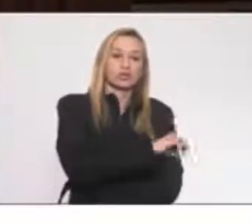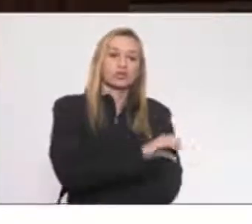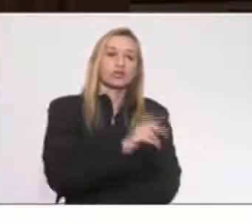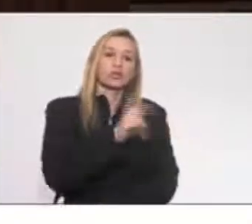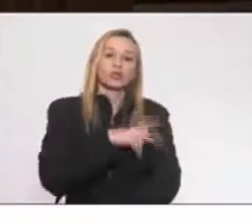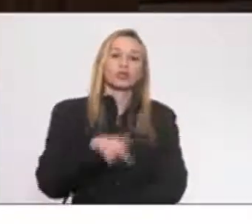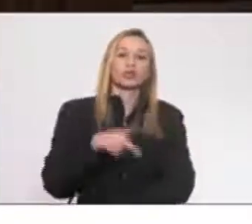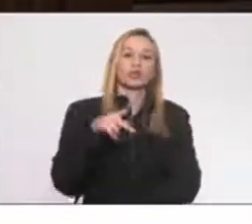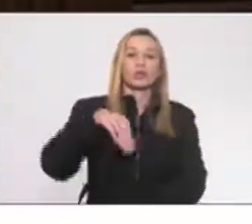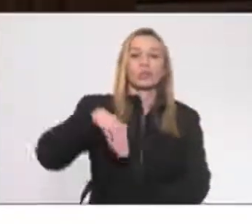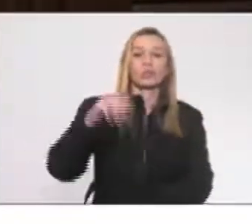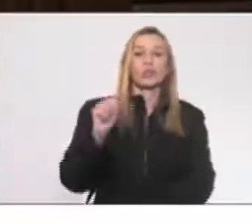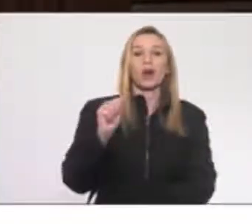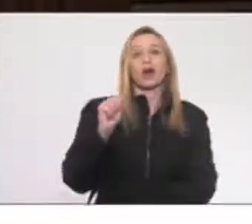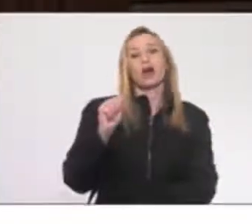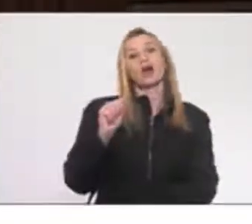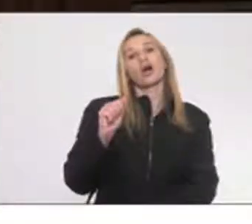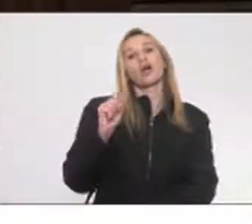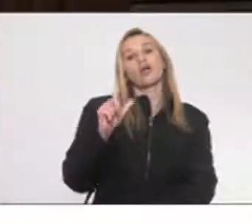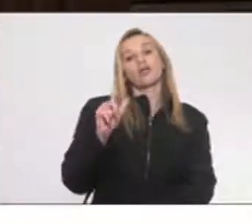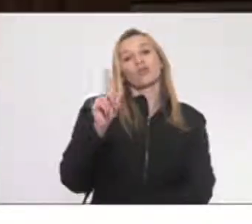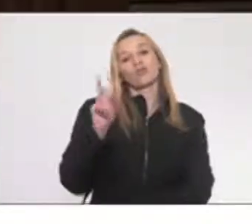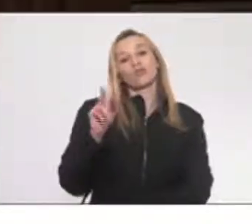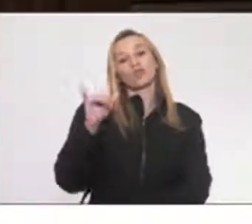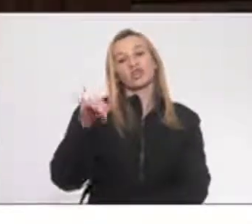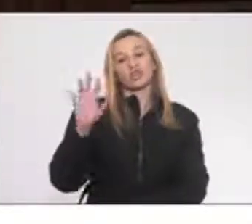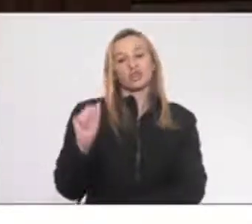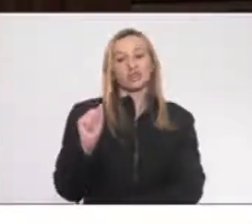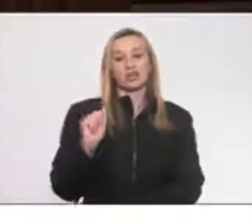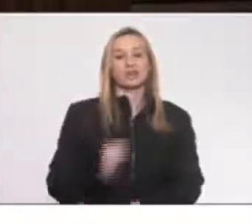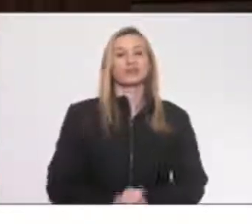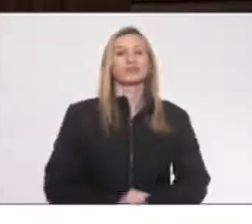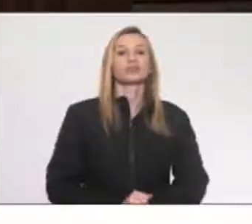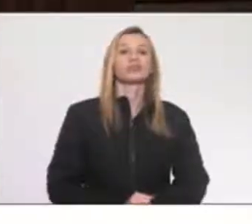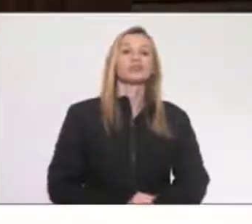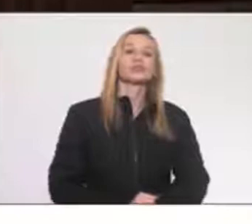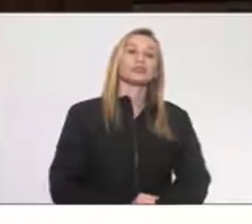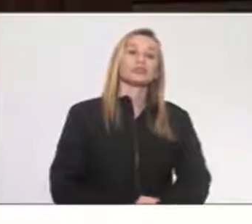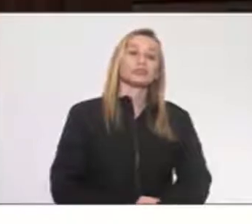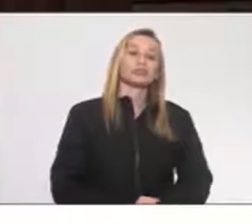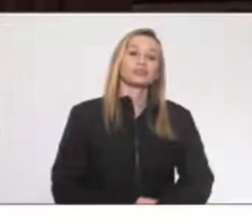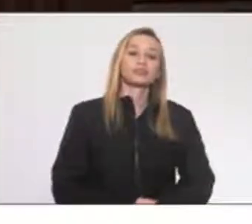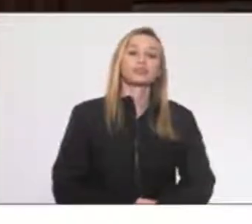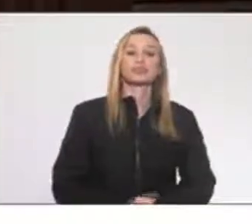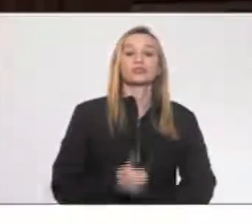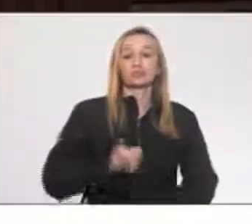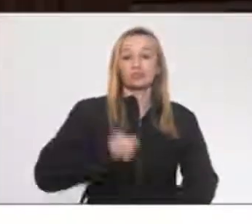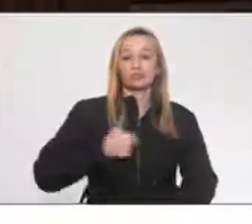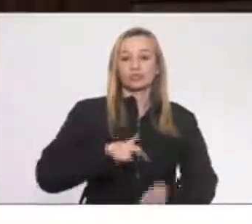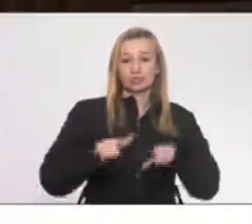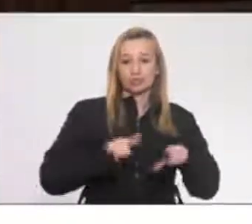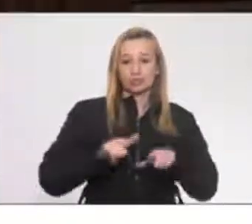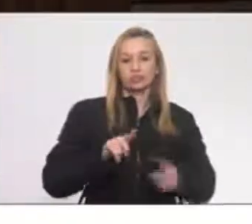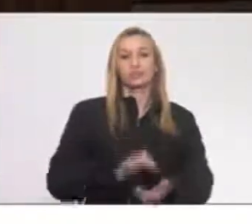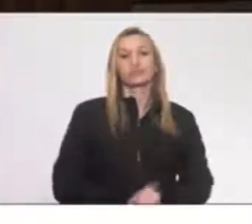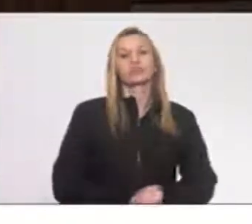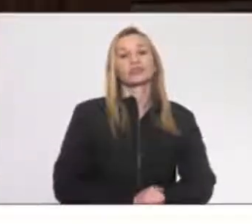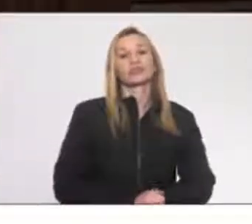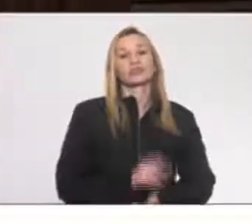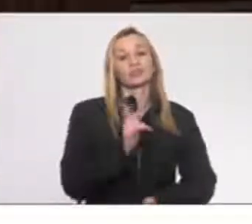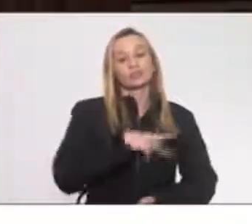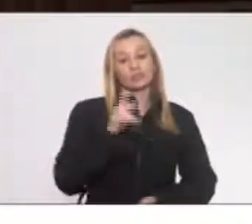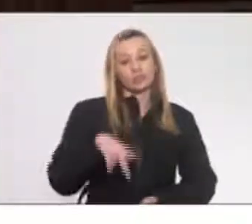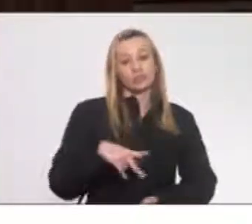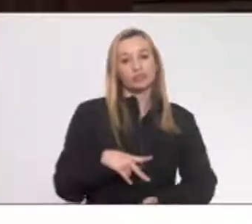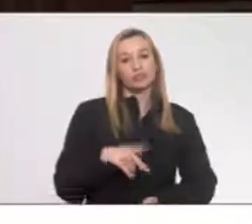Tutman, ex-reitora da Unirio, e de posse, em seu primeiro mandato, da